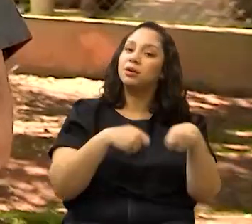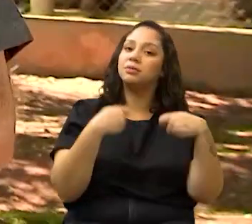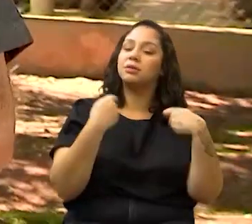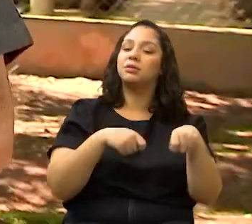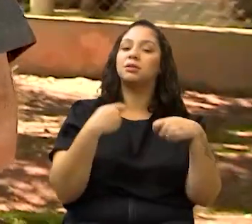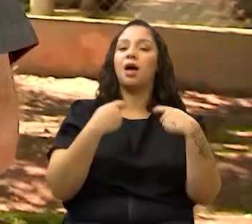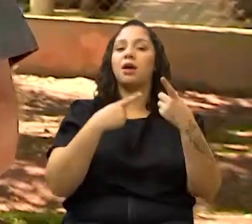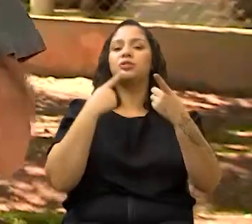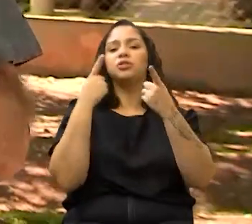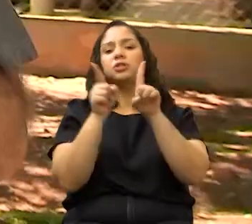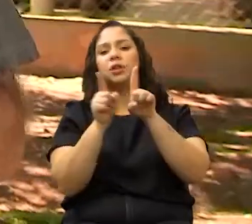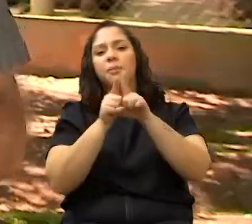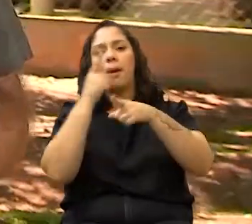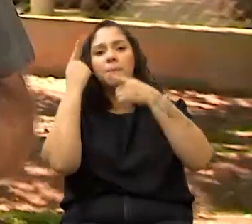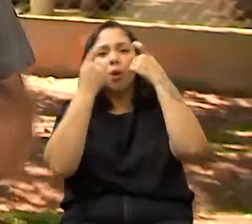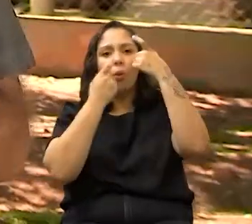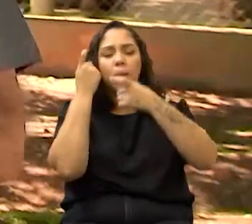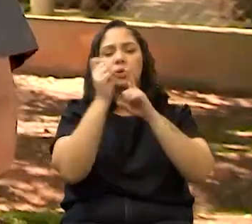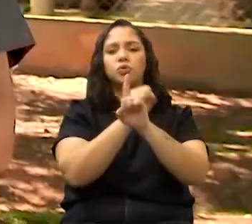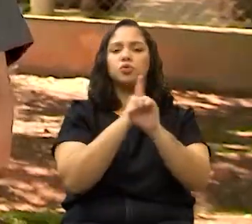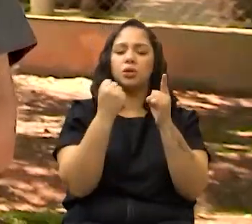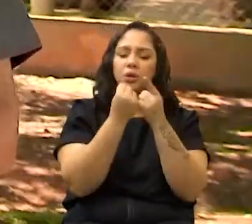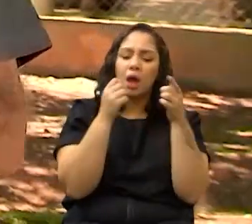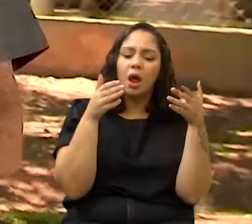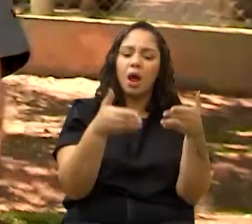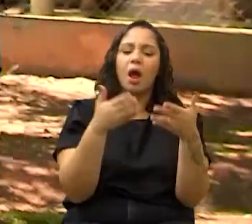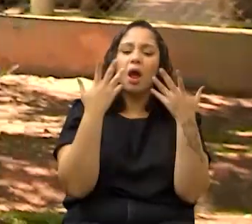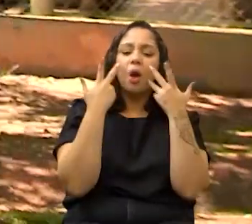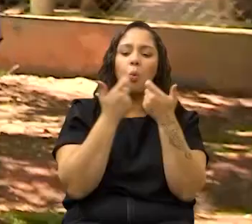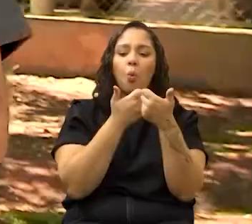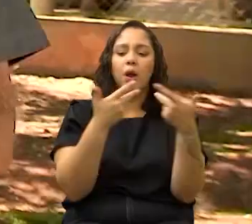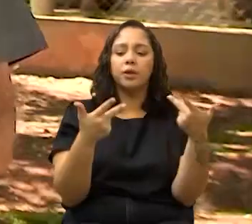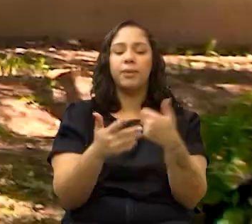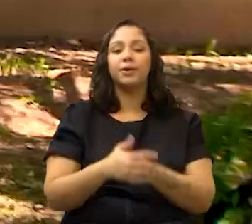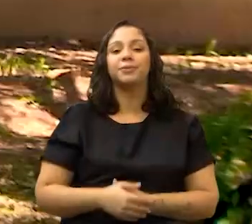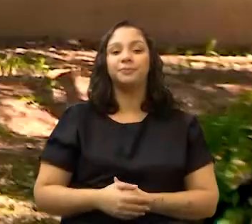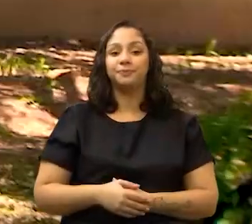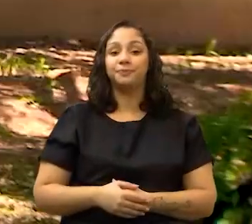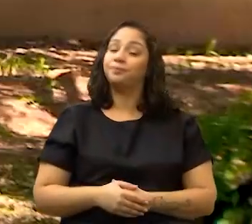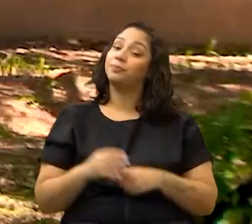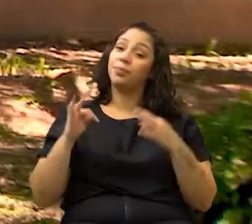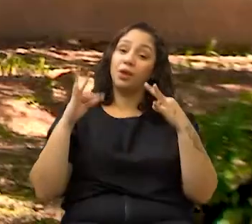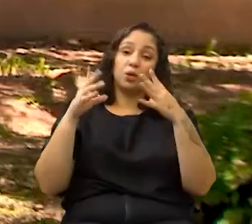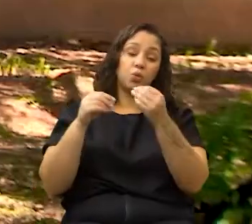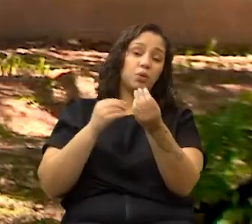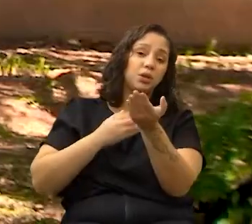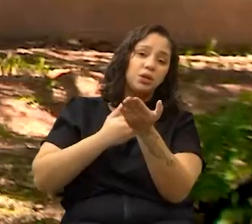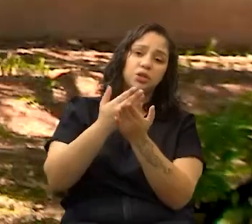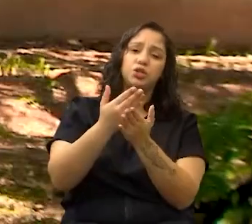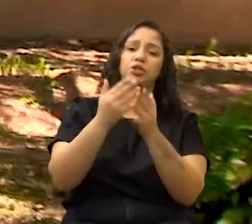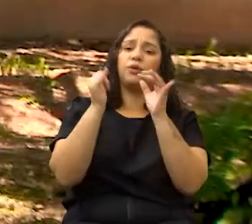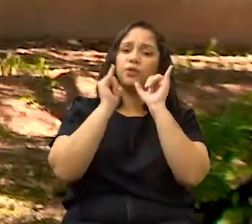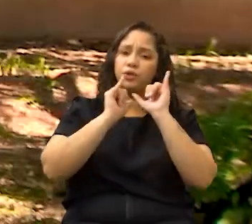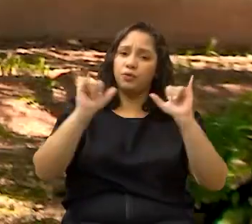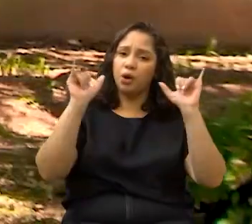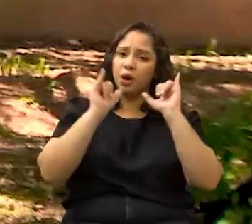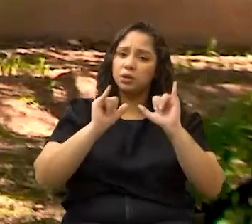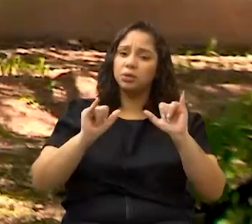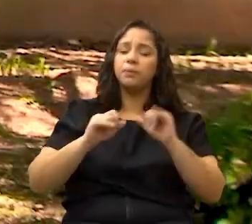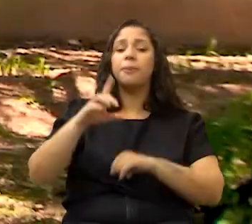à necessidade da preocupação da sociedade em relação aos animais. E mesmo com todas as iniciativas